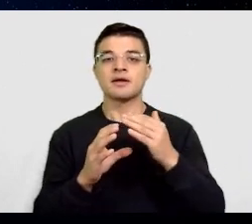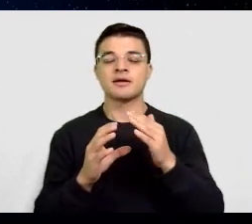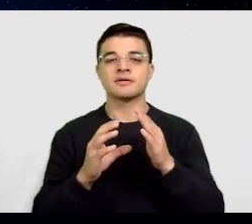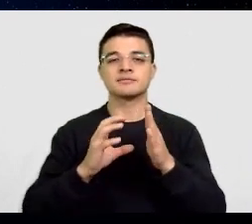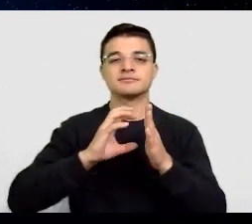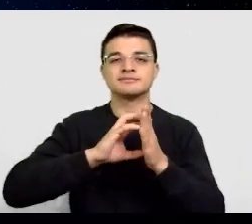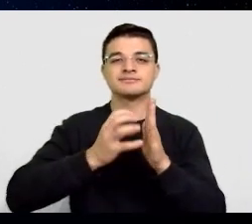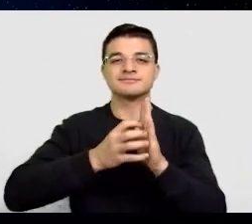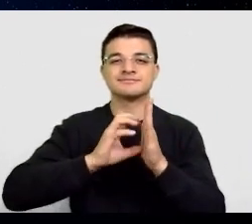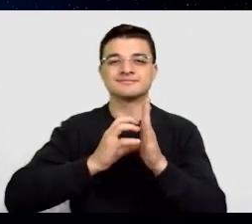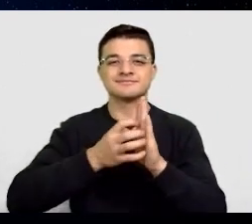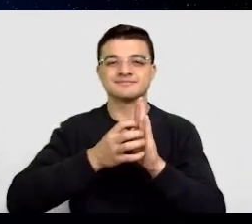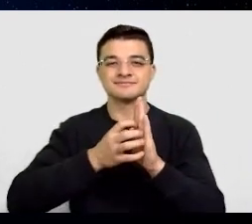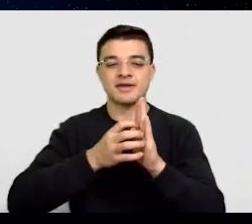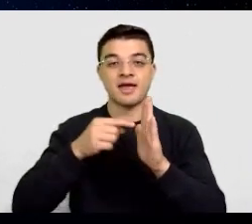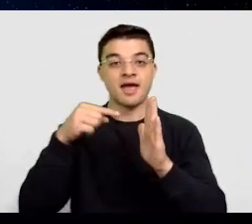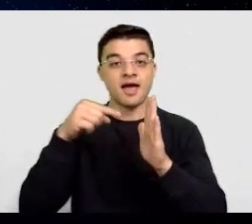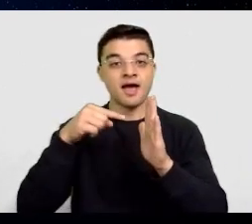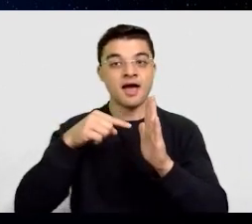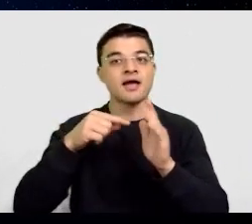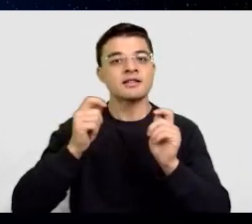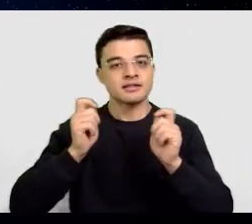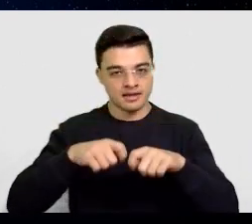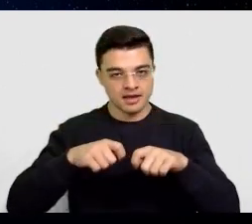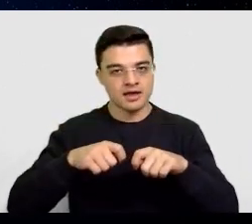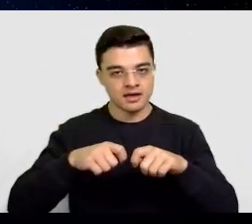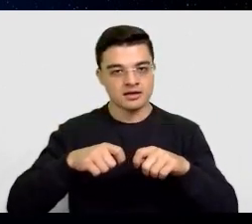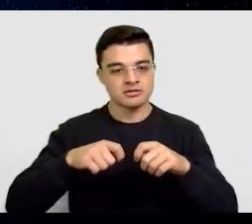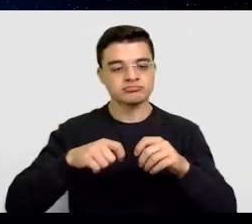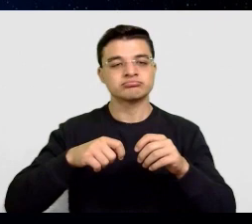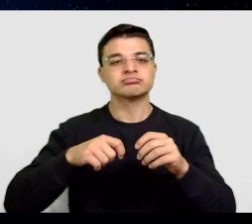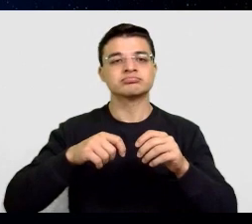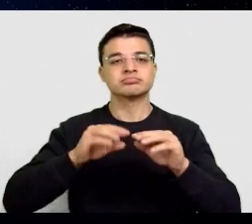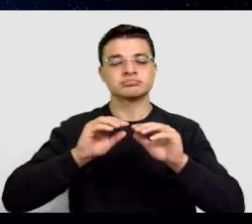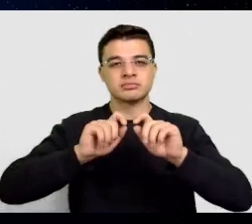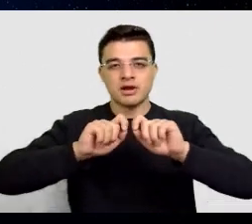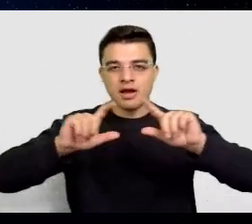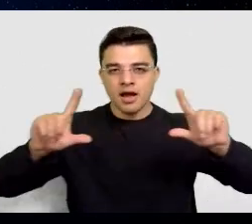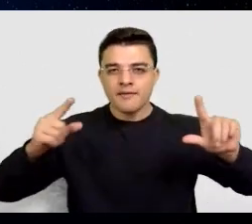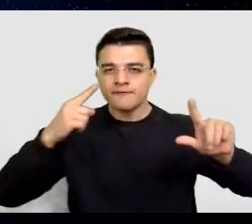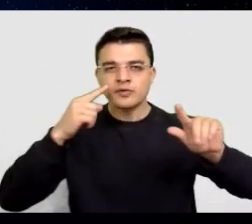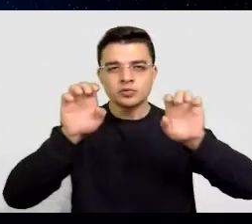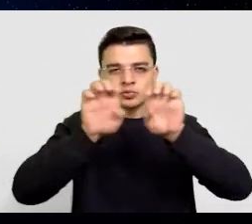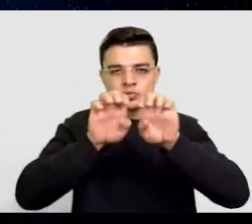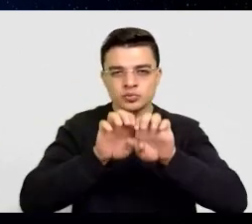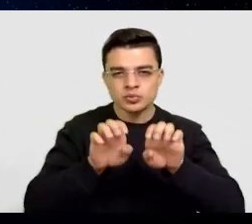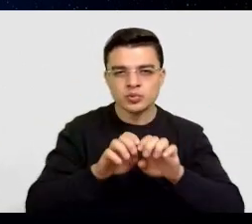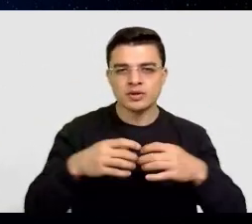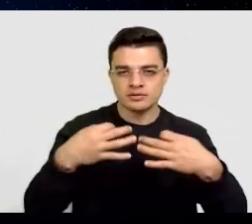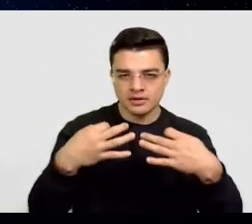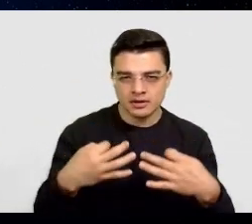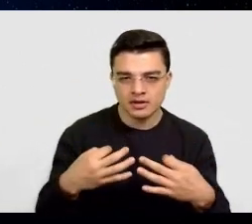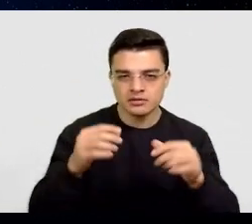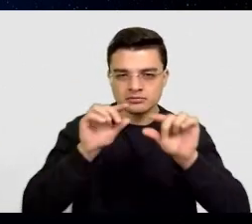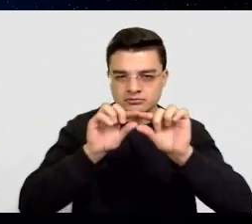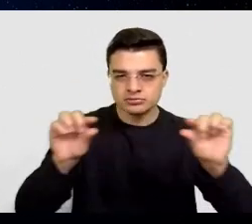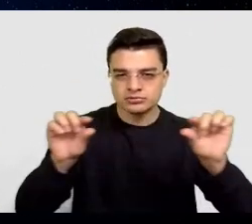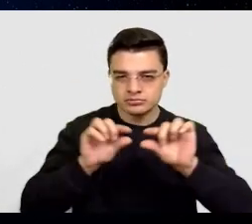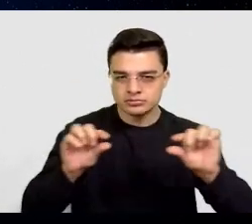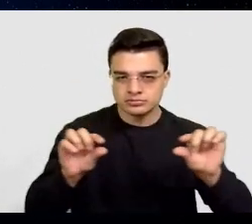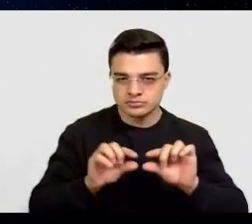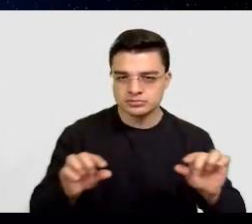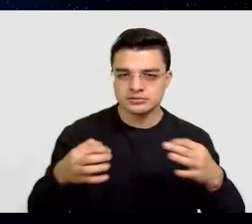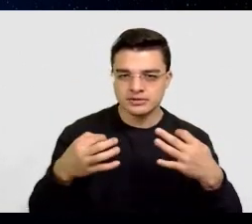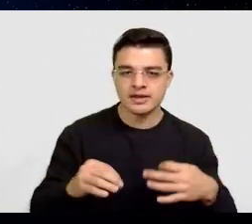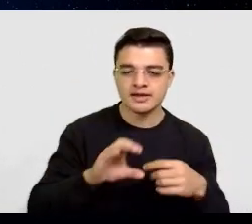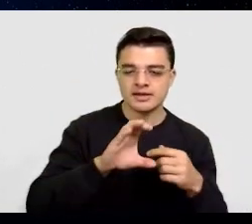e esse servidor ele vai interpretar esse código. Ele é responsável por validar se tem a estrutura correta de um BR Code, se a assinatura do CRC 16 dele